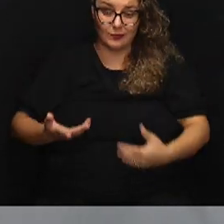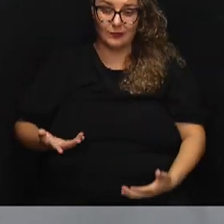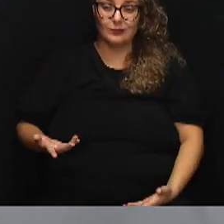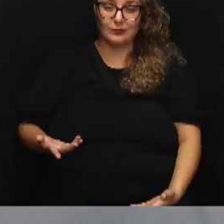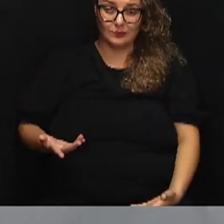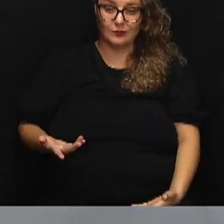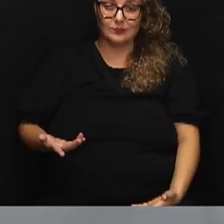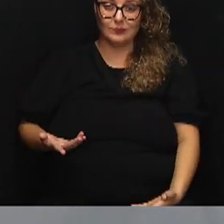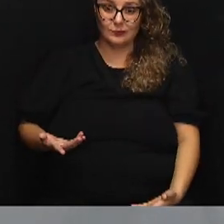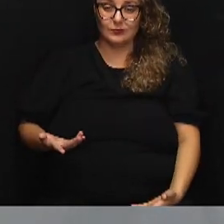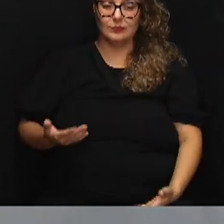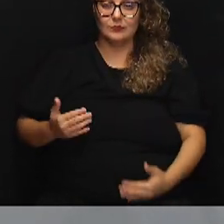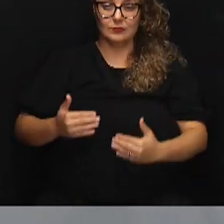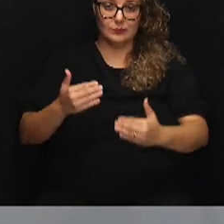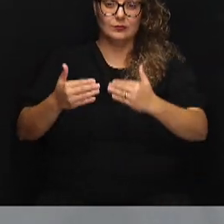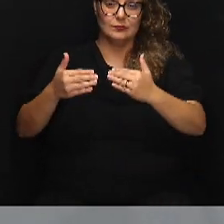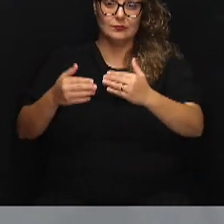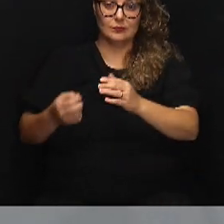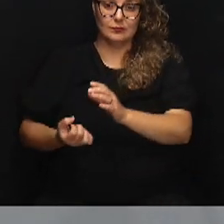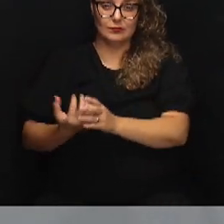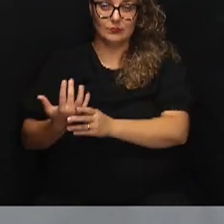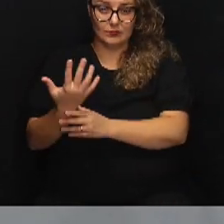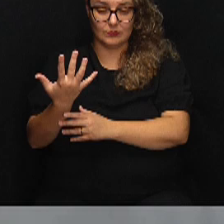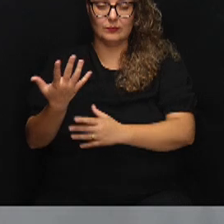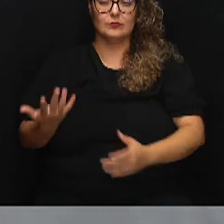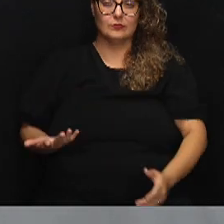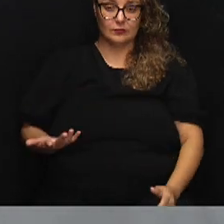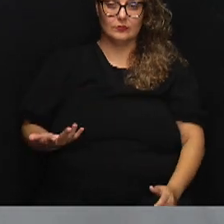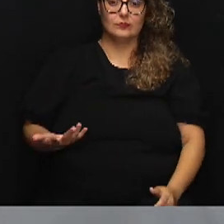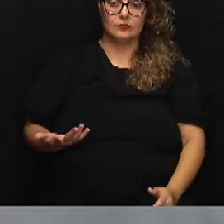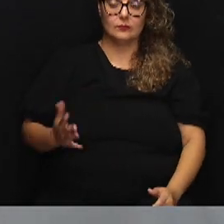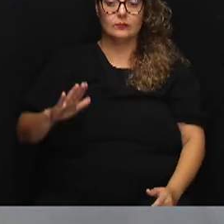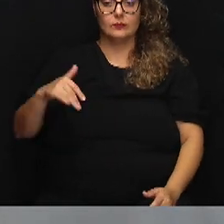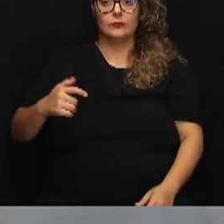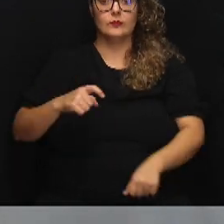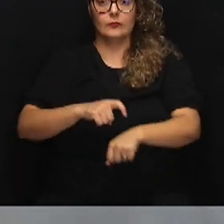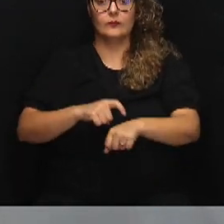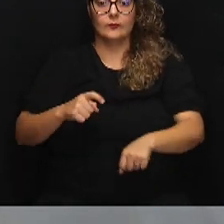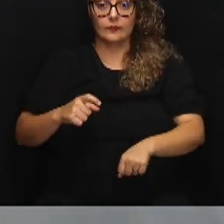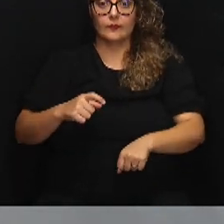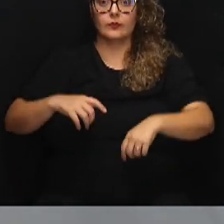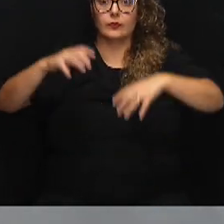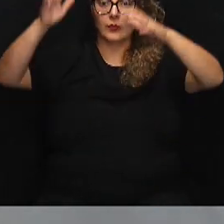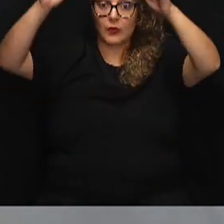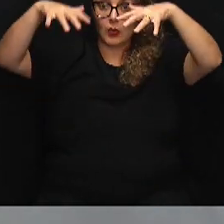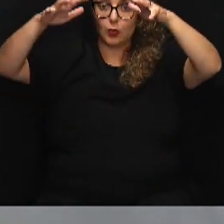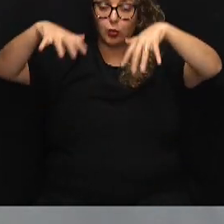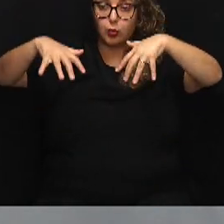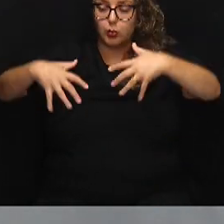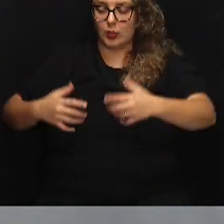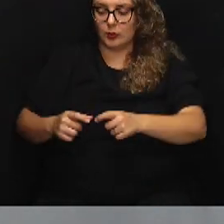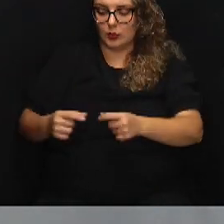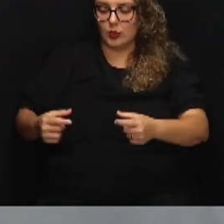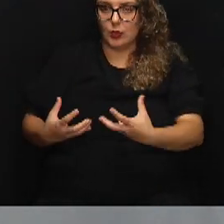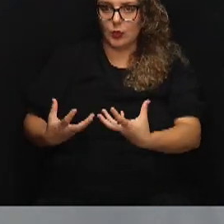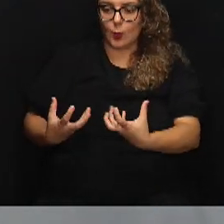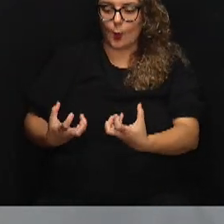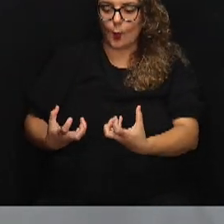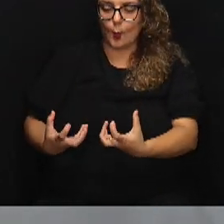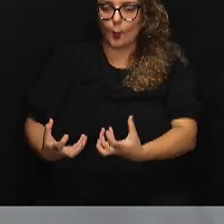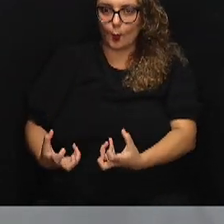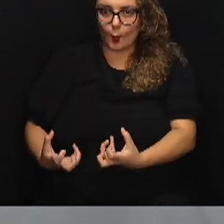plantas crescerem. Então, quando nós temos esse acúmulo de água, e nosso material da